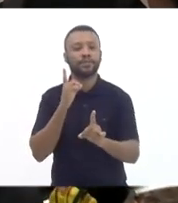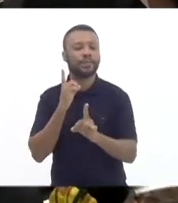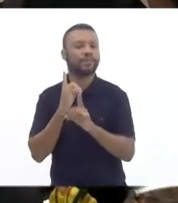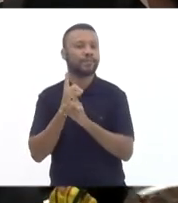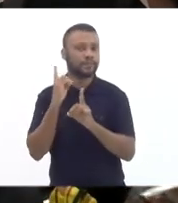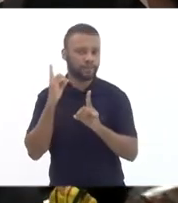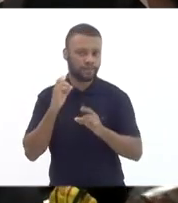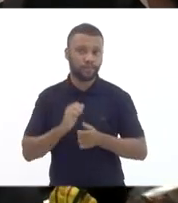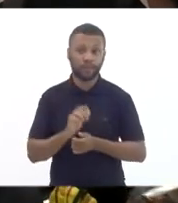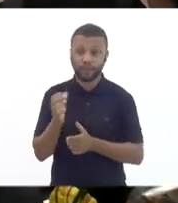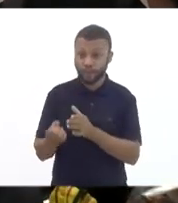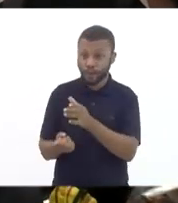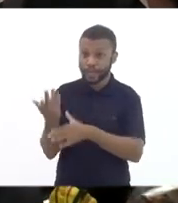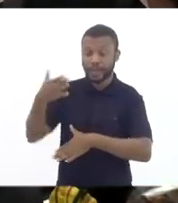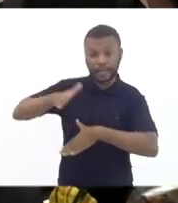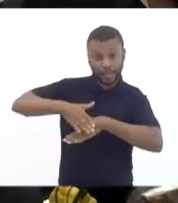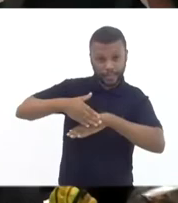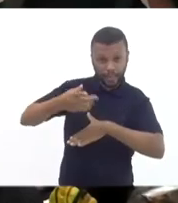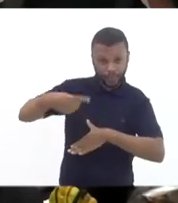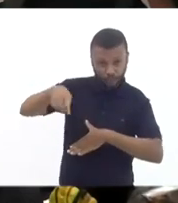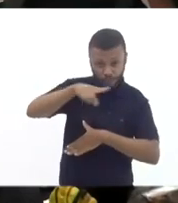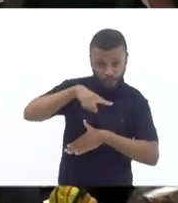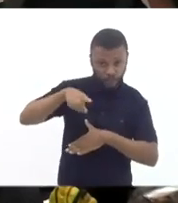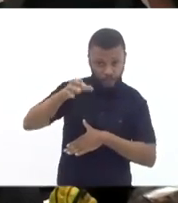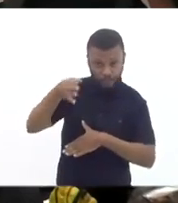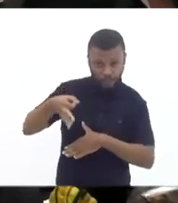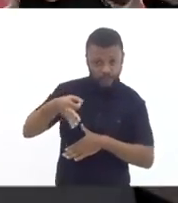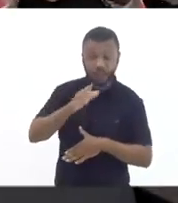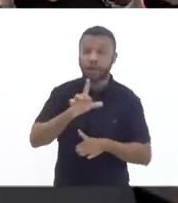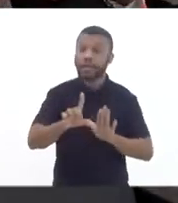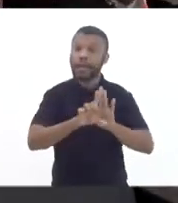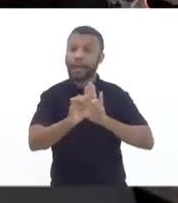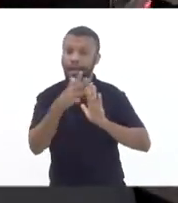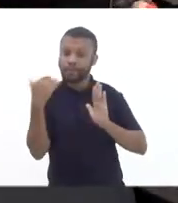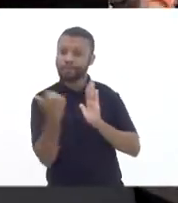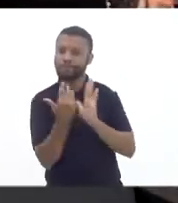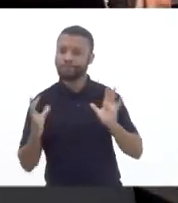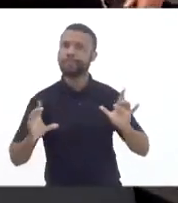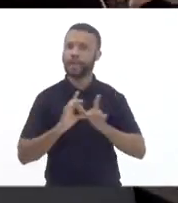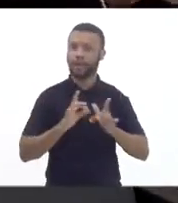Isso é criado por vocês. Não? Ah, já tem lei.